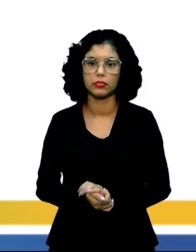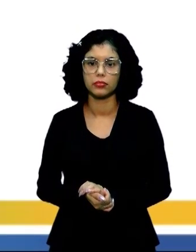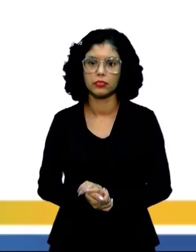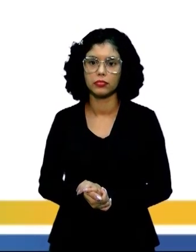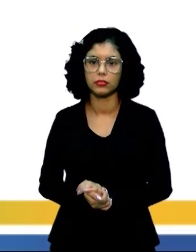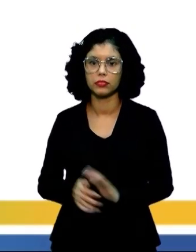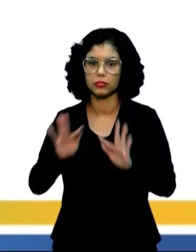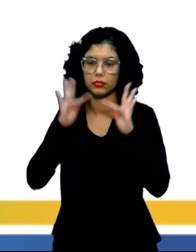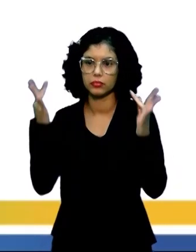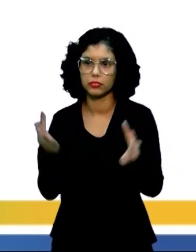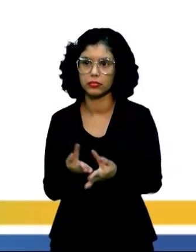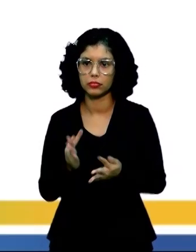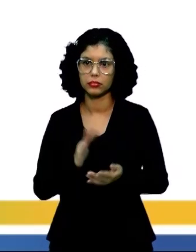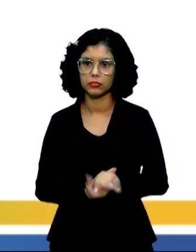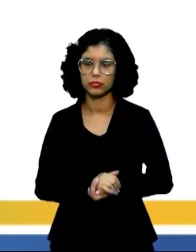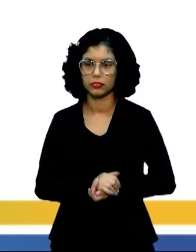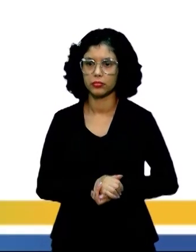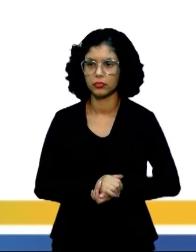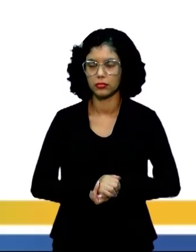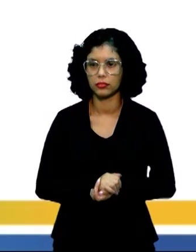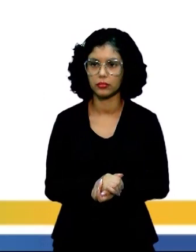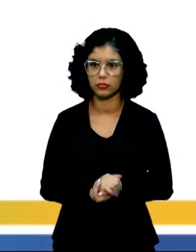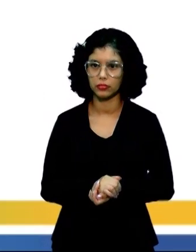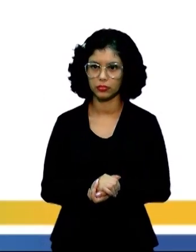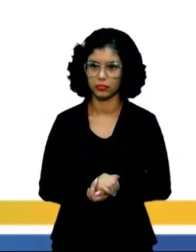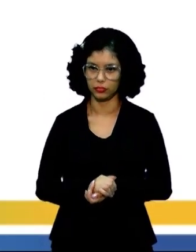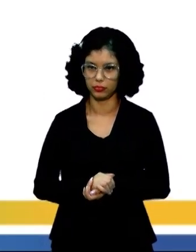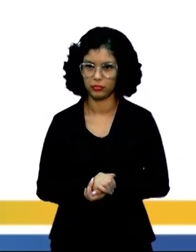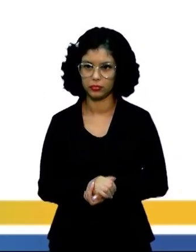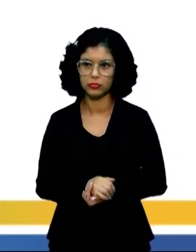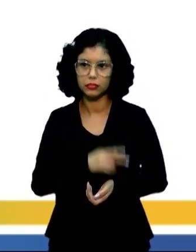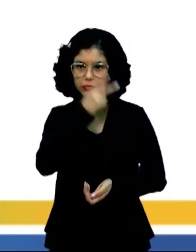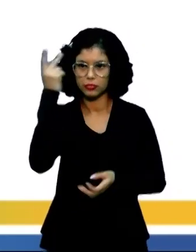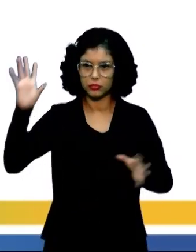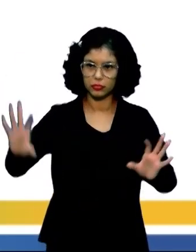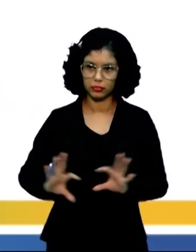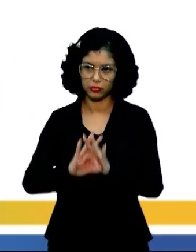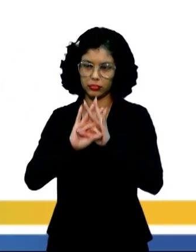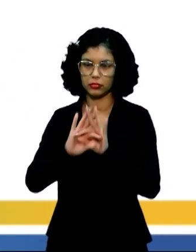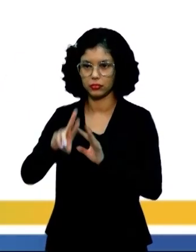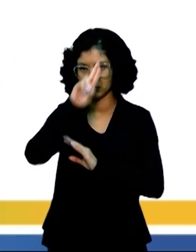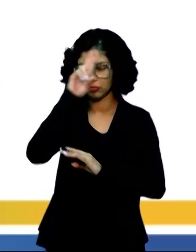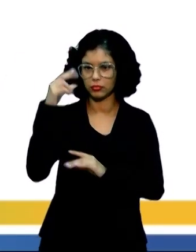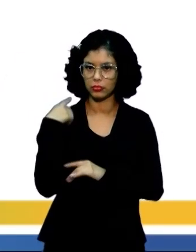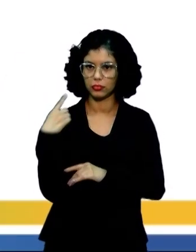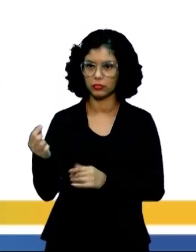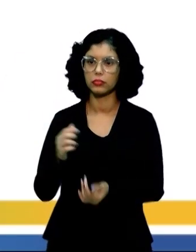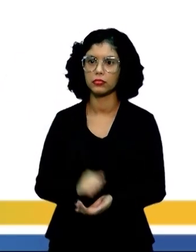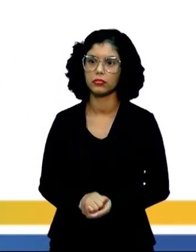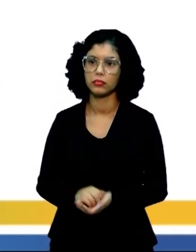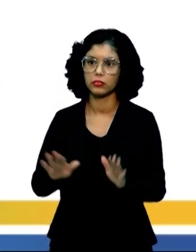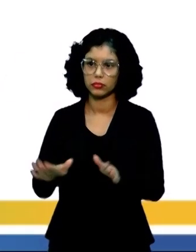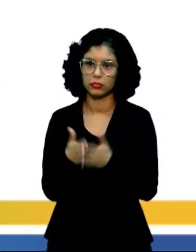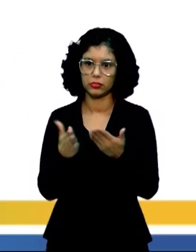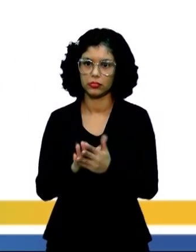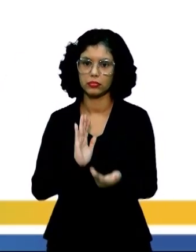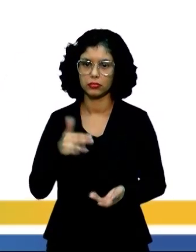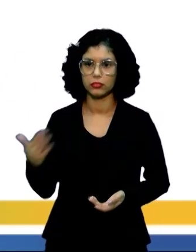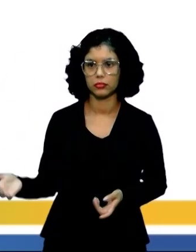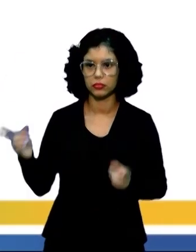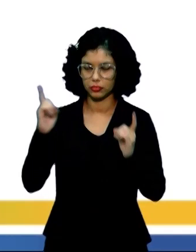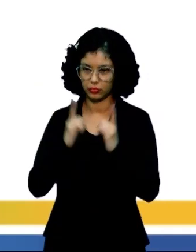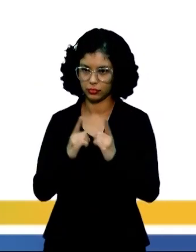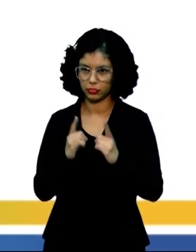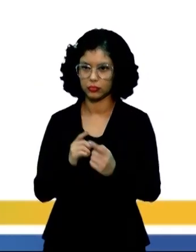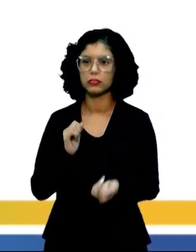Em família, Candinho é a pessoa a quem se liga a história de uma fuga, cedeu à pobreza,